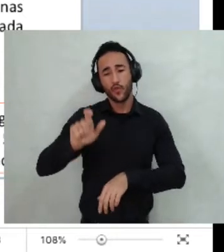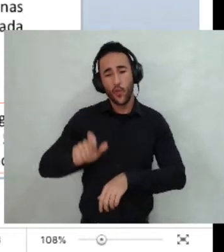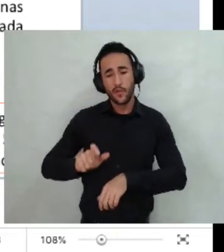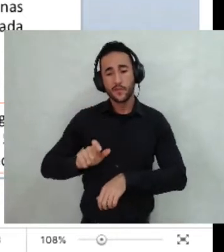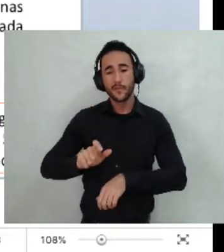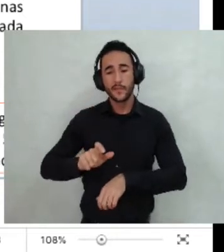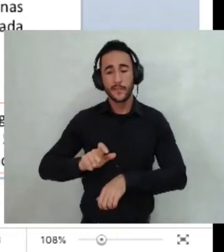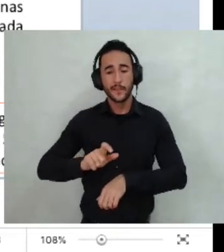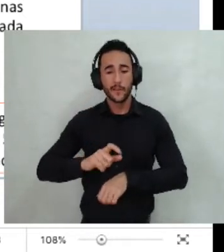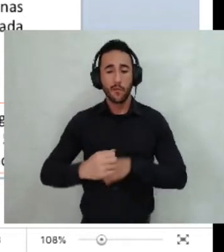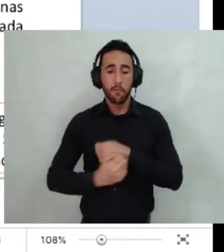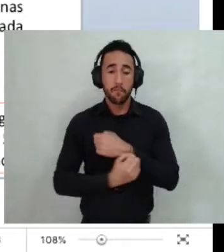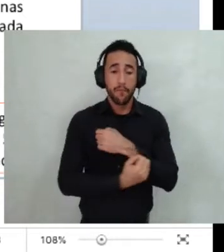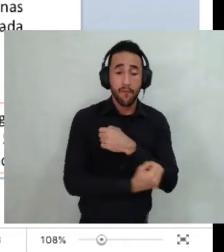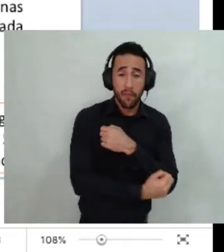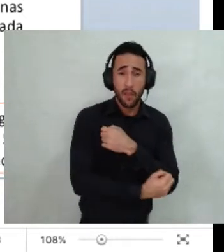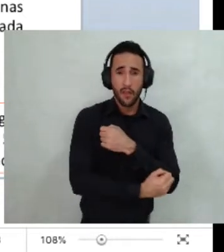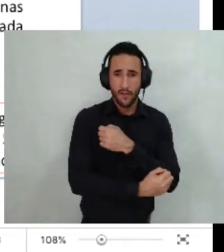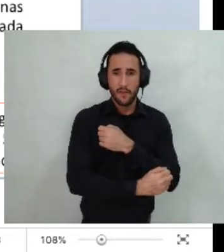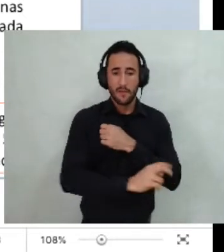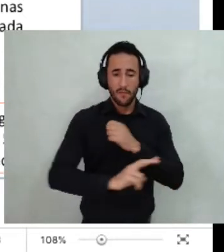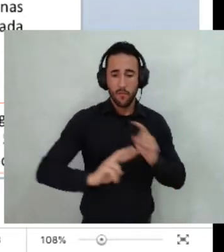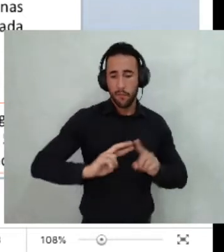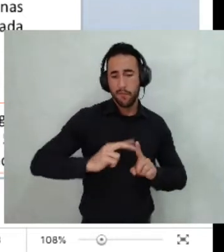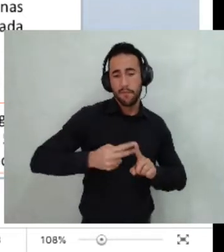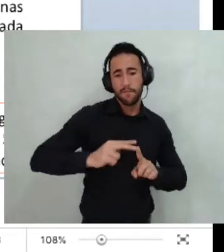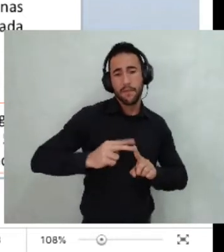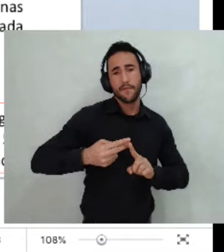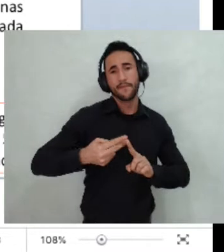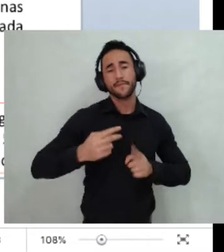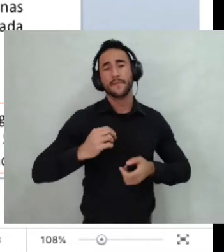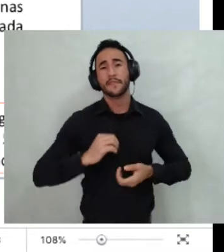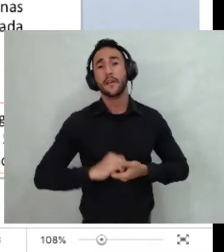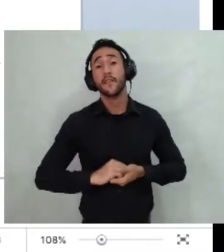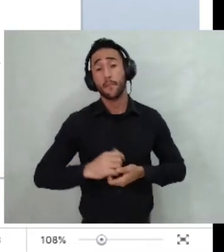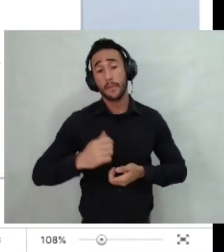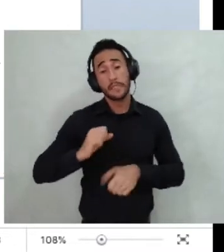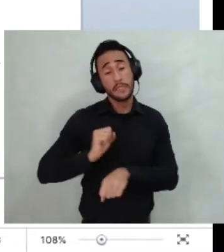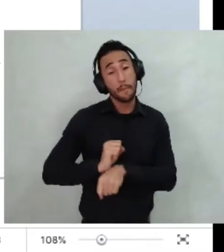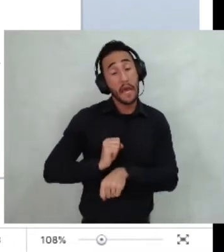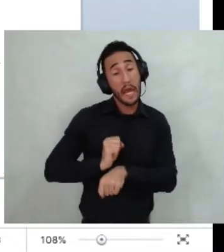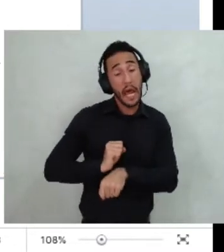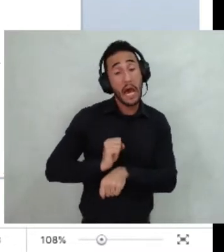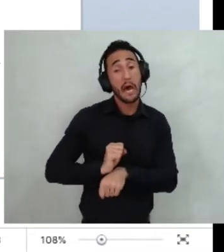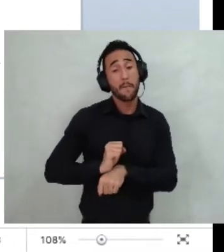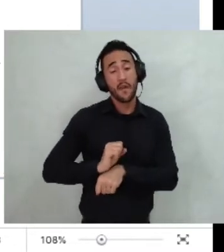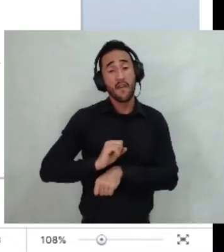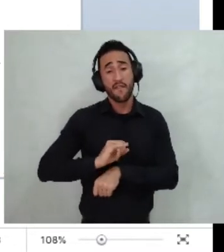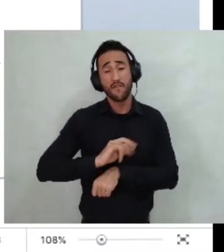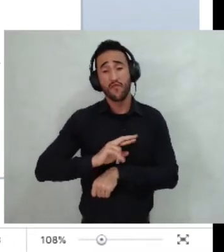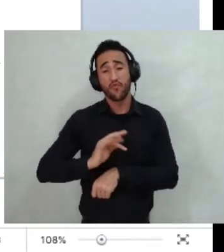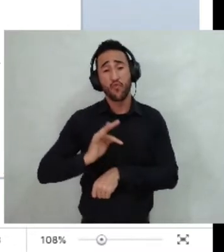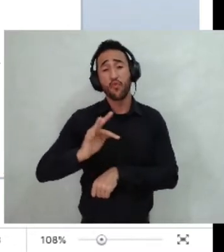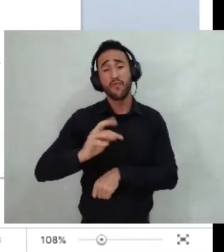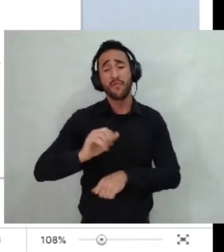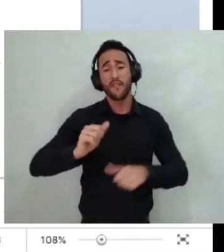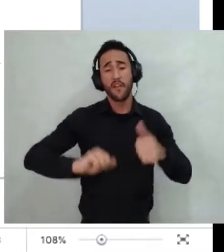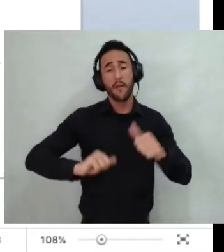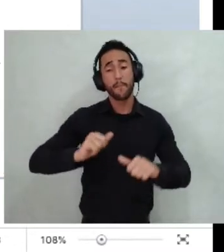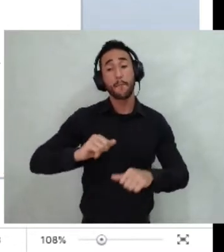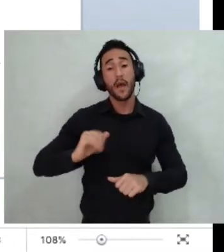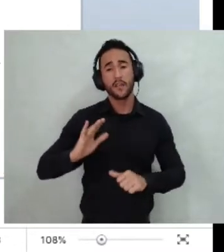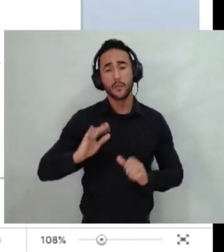aguardar mais publicações e mais avaliações nesse sentido. Bom, é possível, então, um